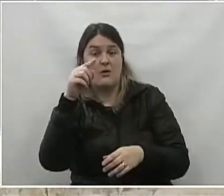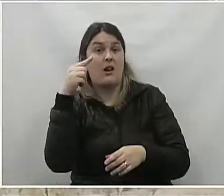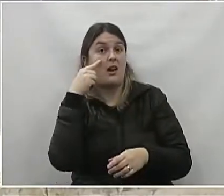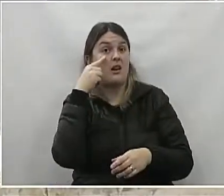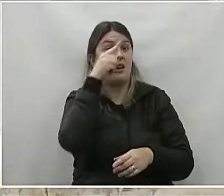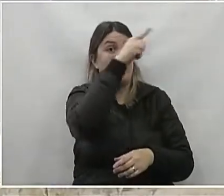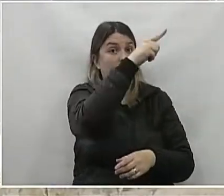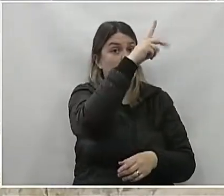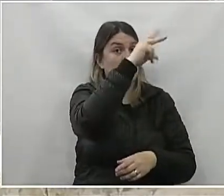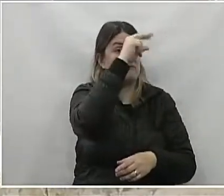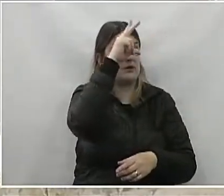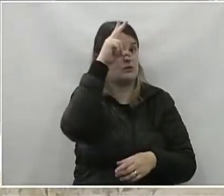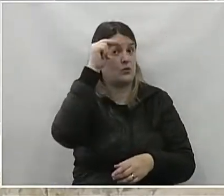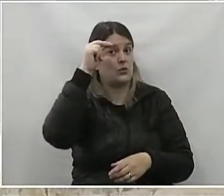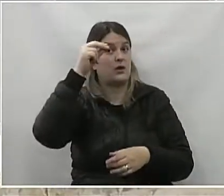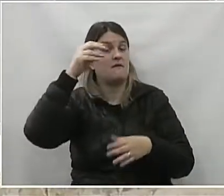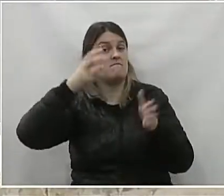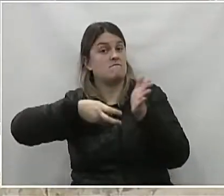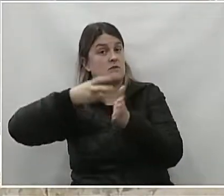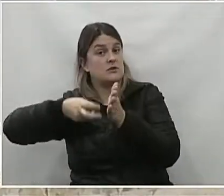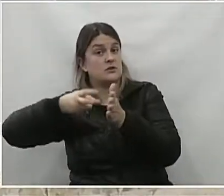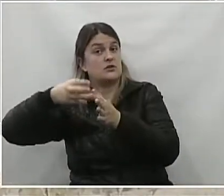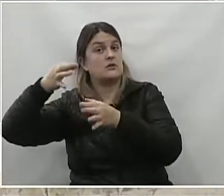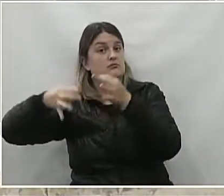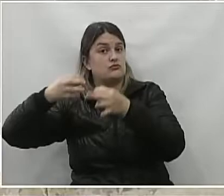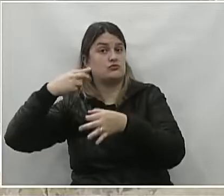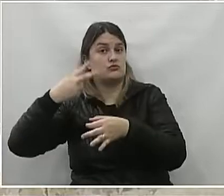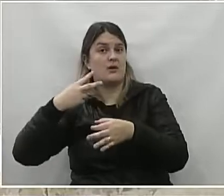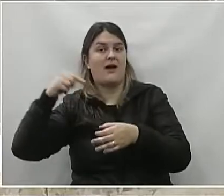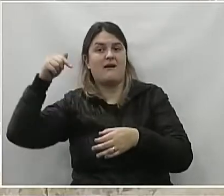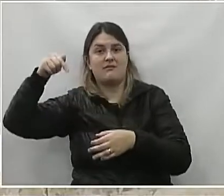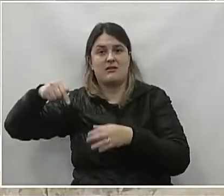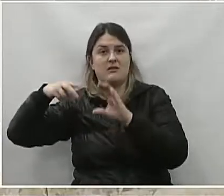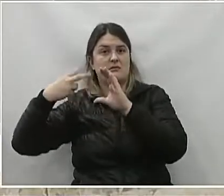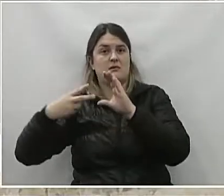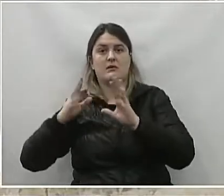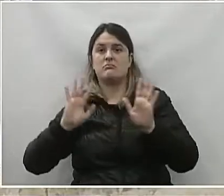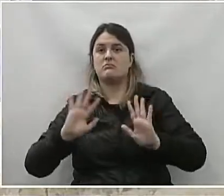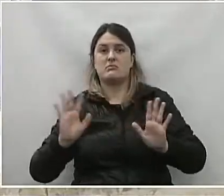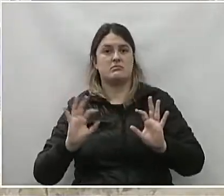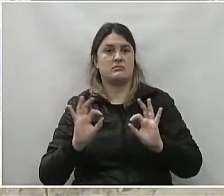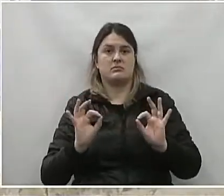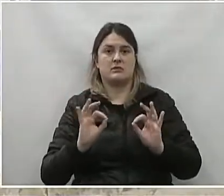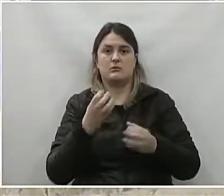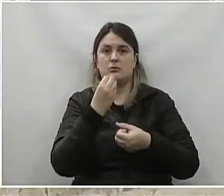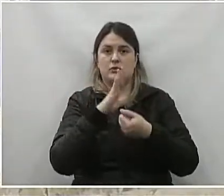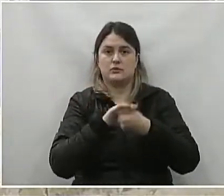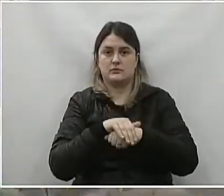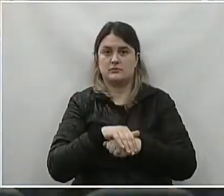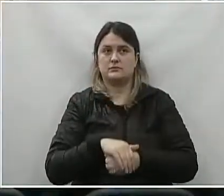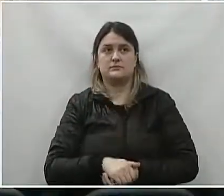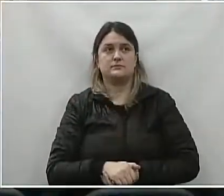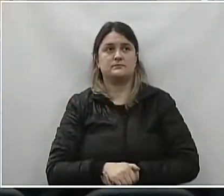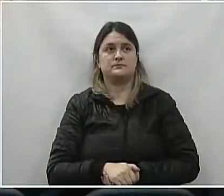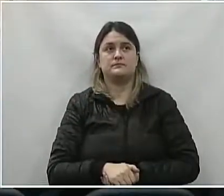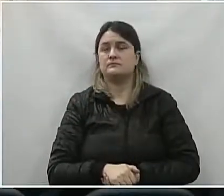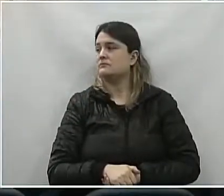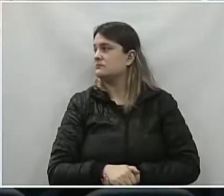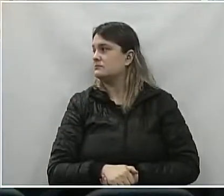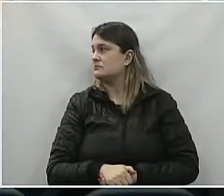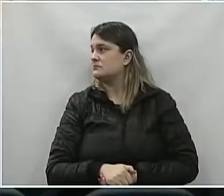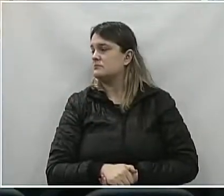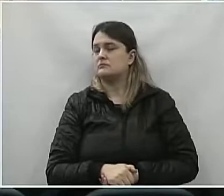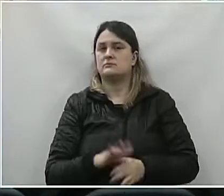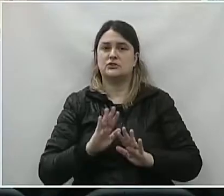prefeitura, ferroviário e judiciário. Não tem nada a ver com a Câmara de Vereadores. Boa noite. Já deu.